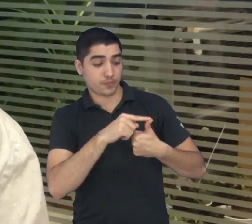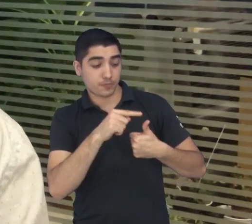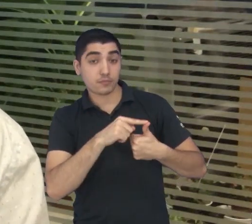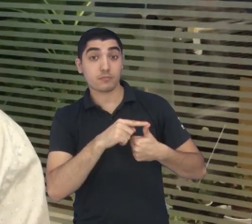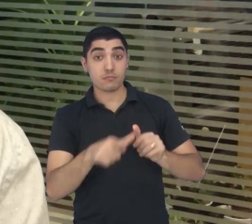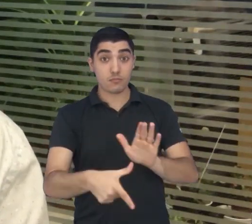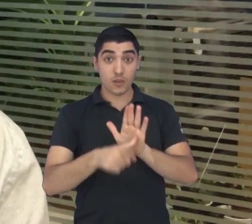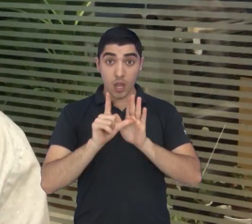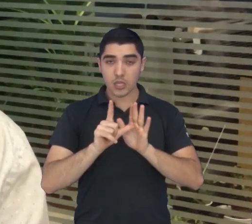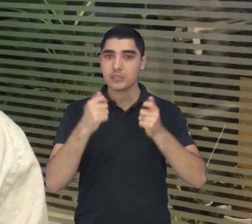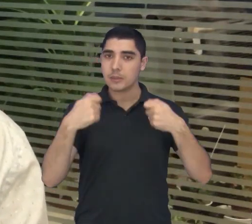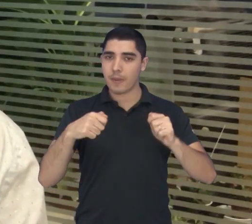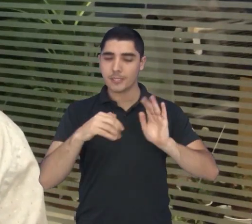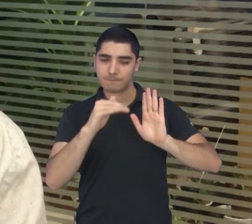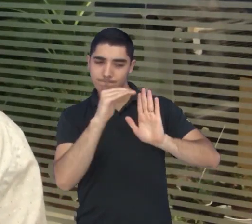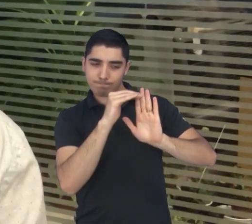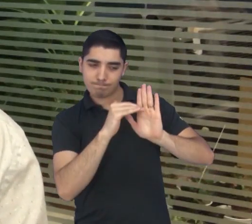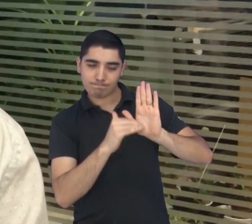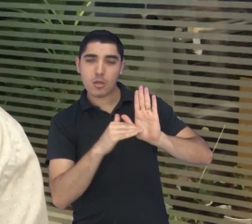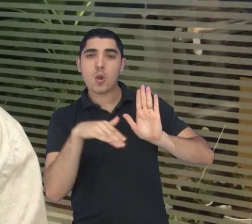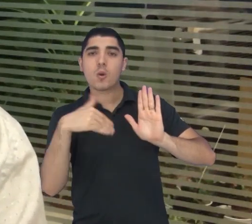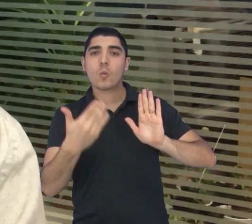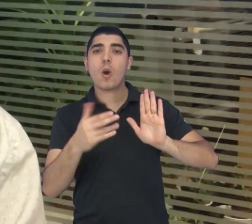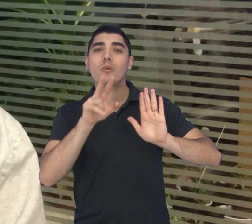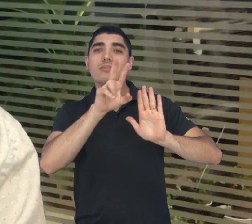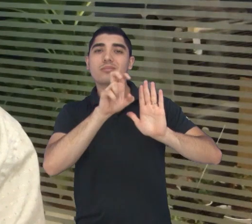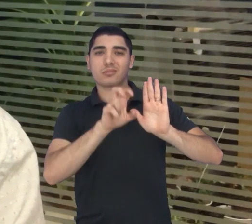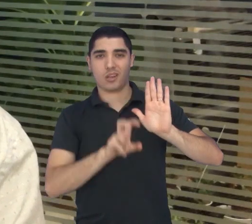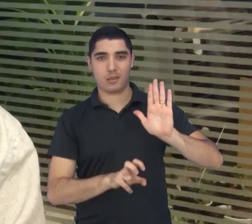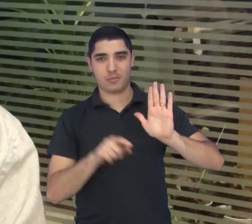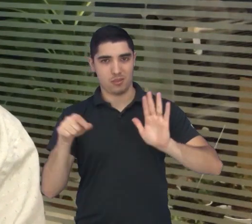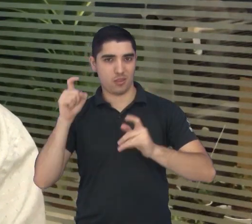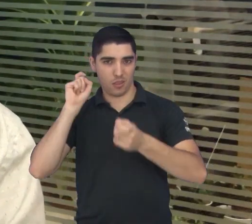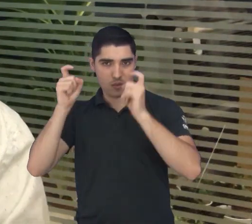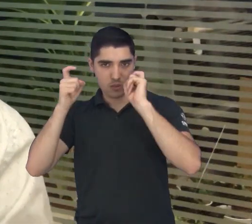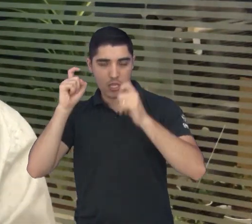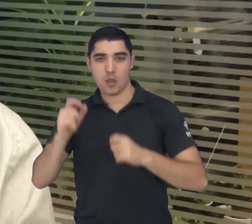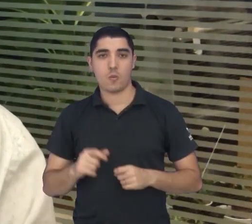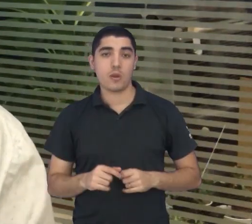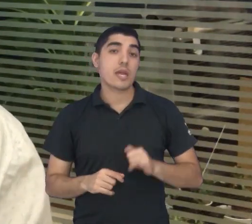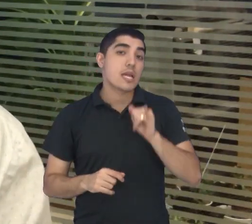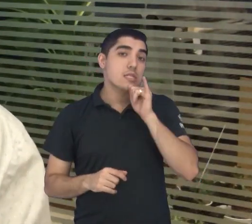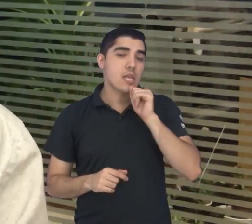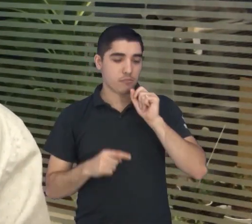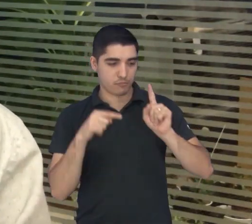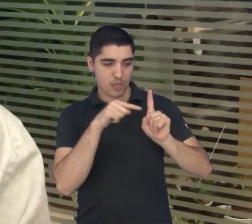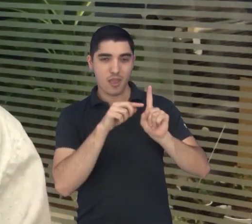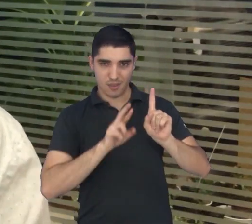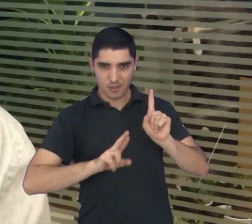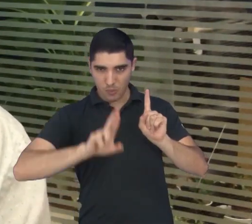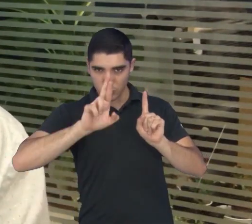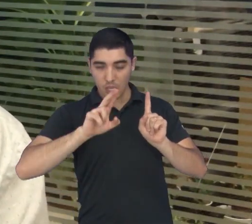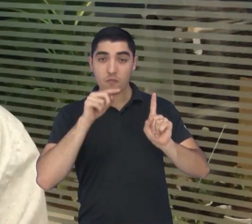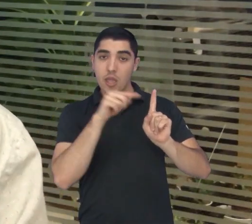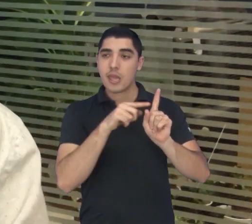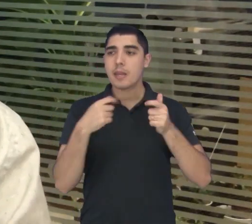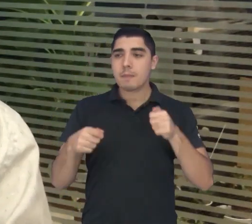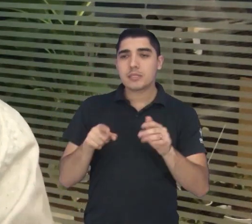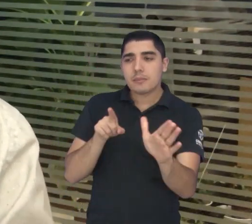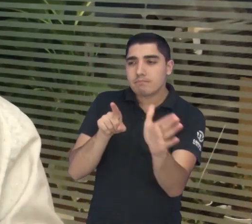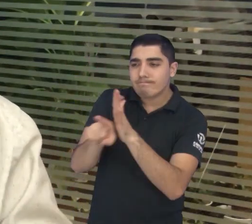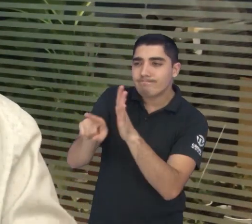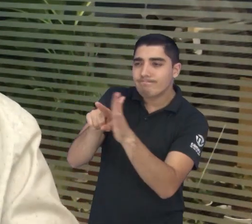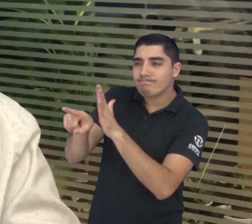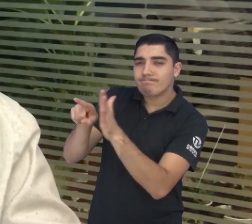uma boa pesquisa com os seus moradores. Façam um levantamento do interesse coletivo